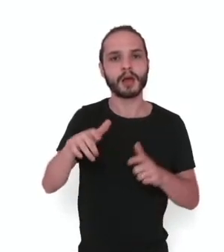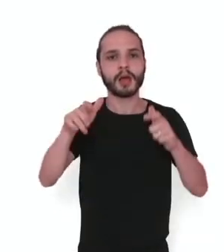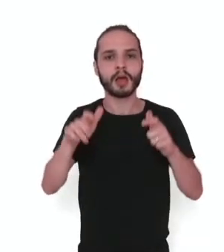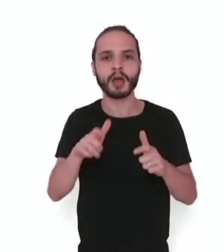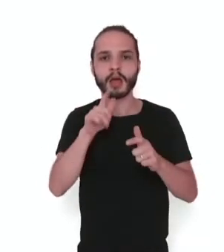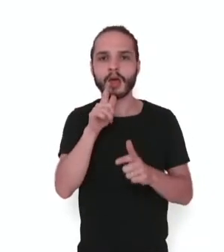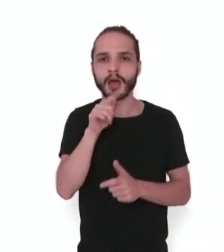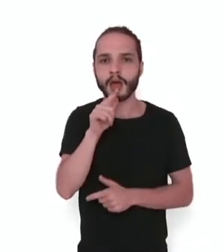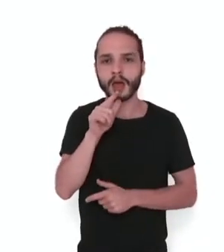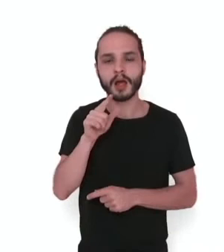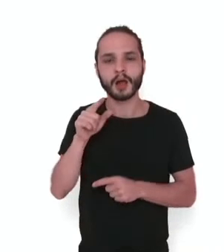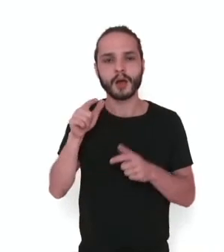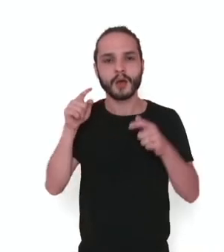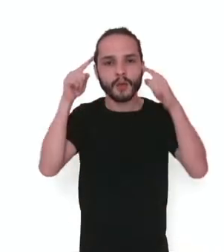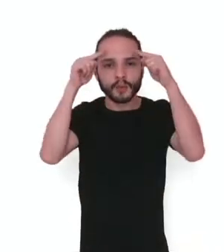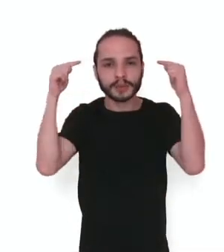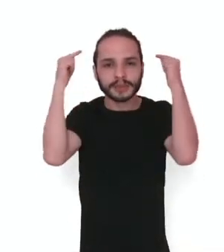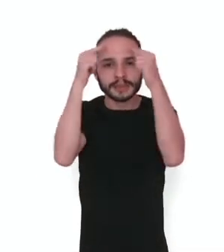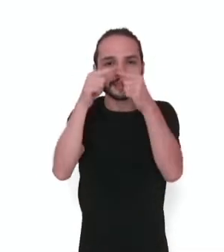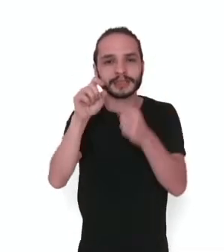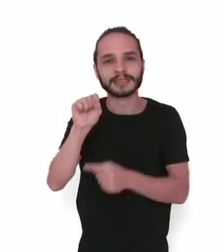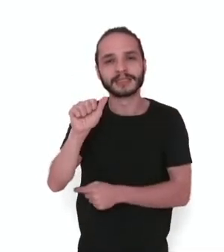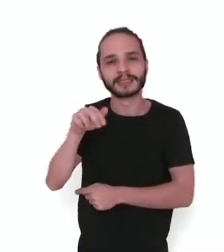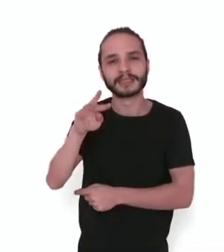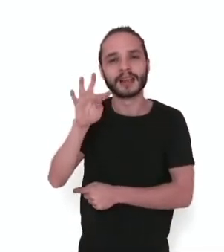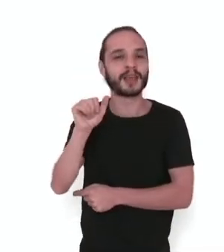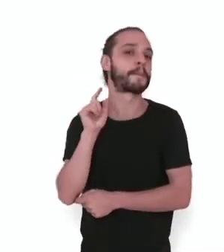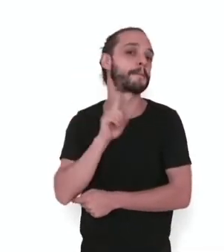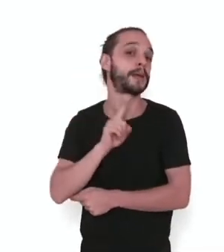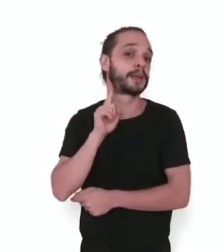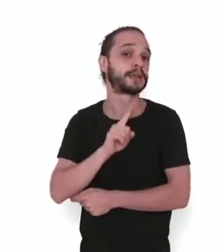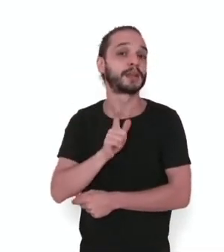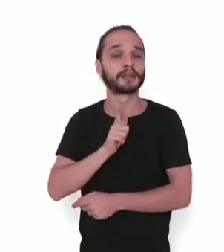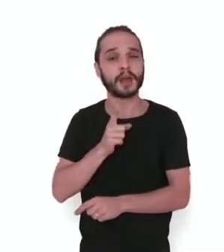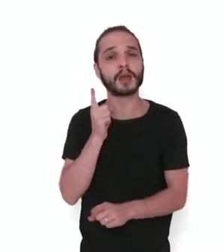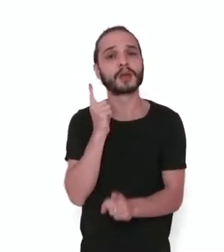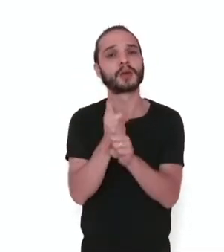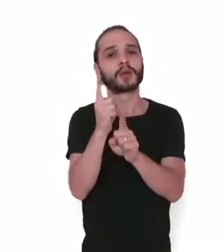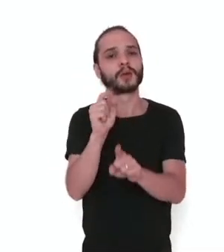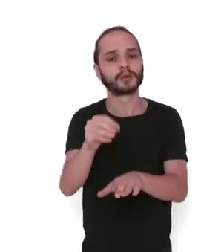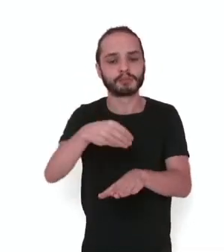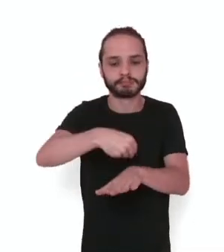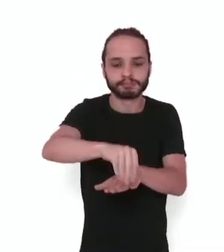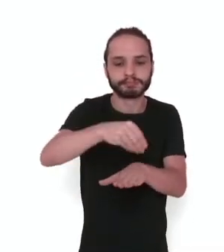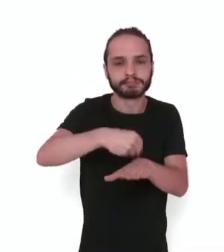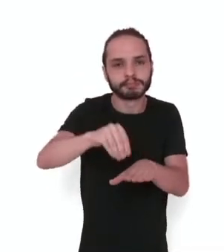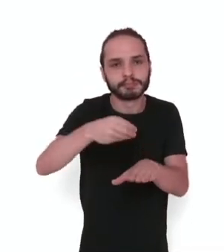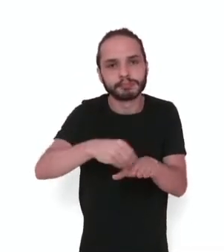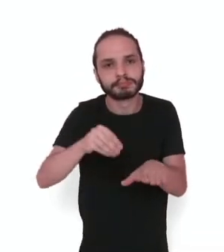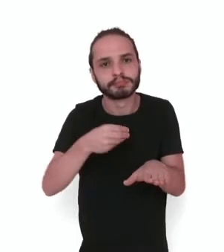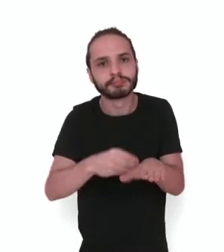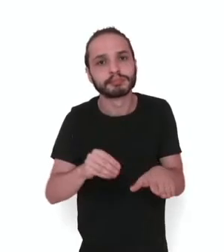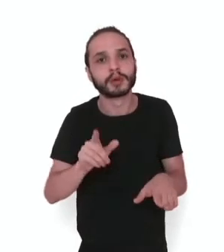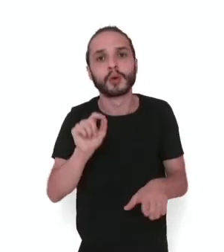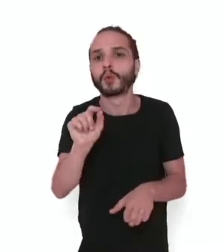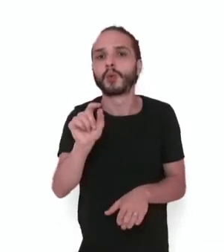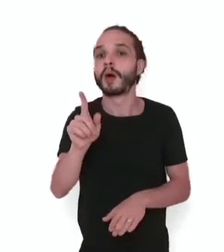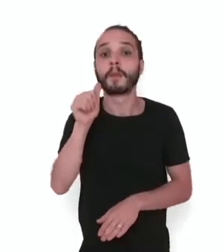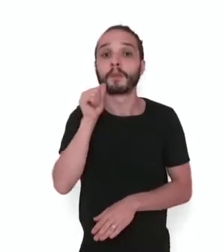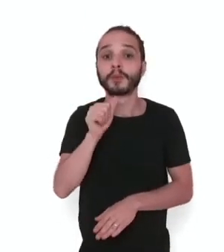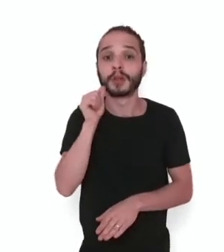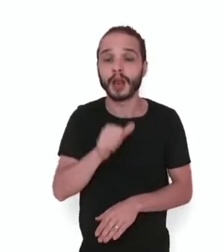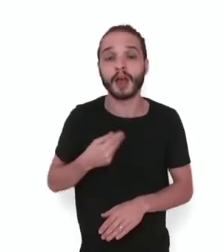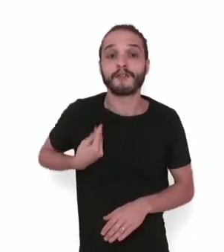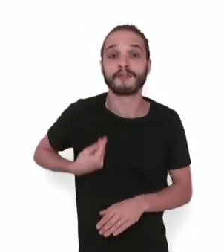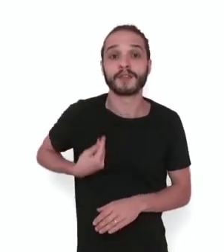foram encontrados fósseis, entre eles o de uma mulher que viveu há 11.500 anos